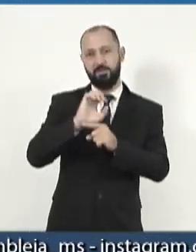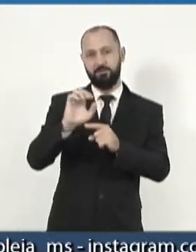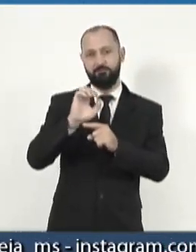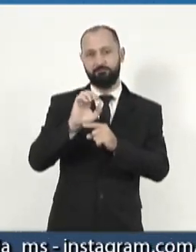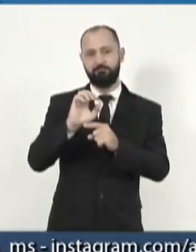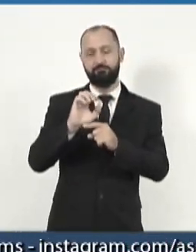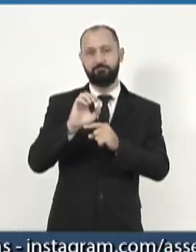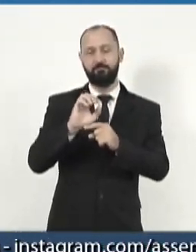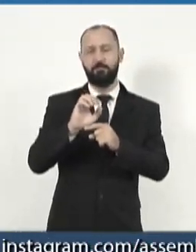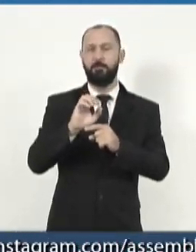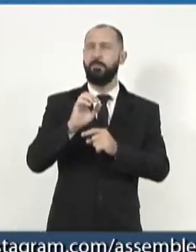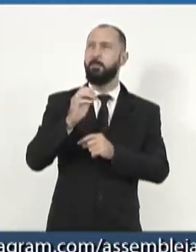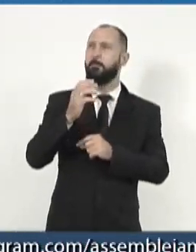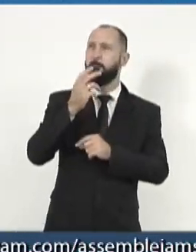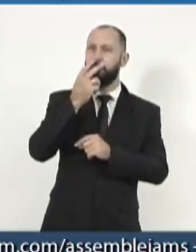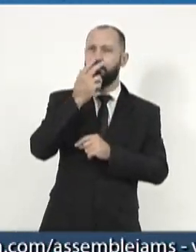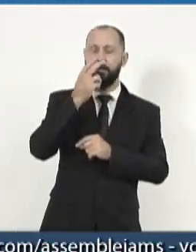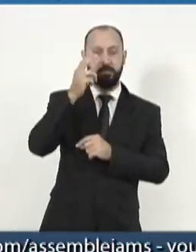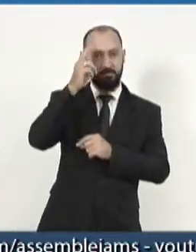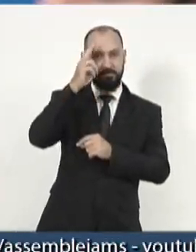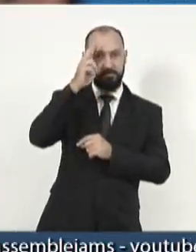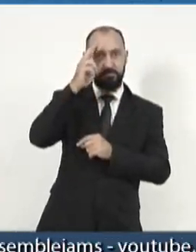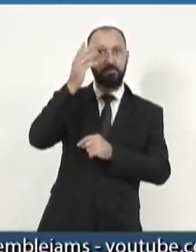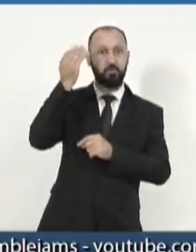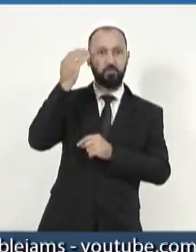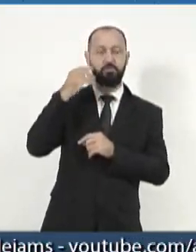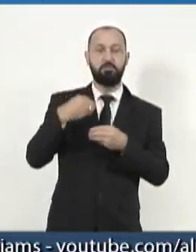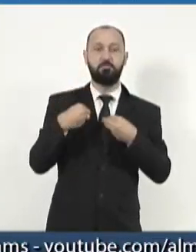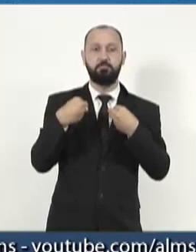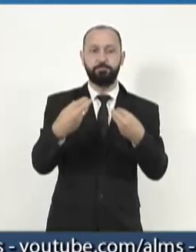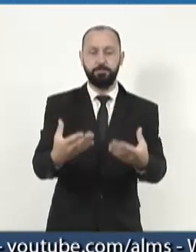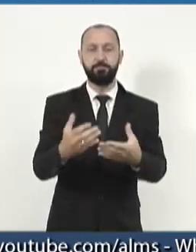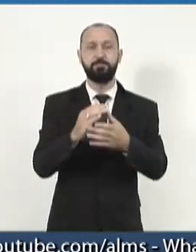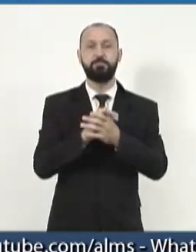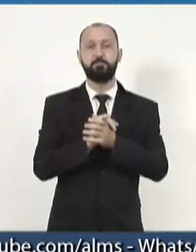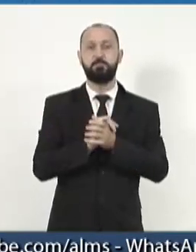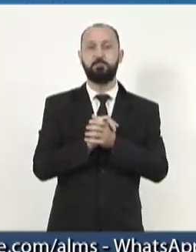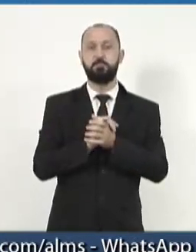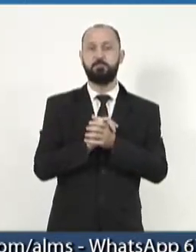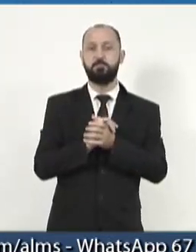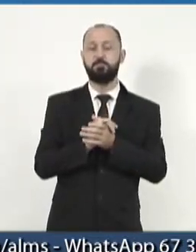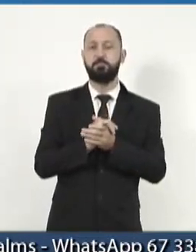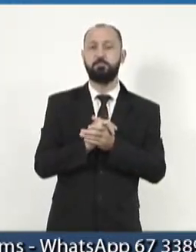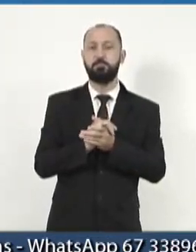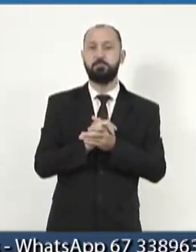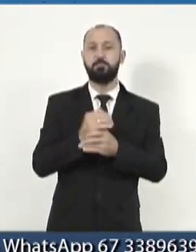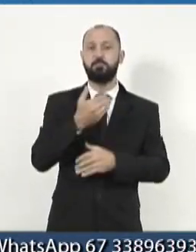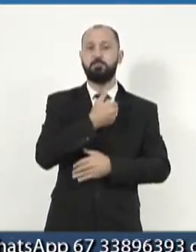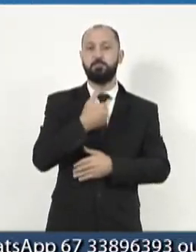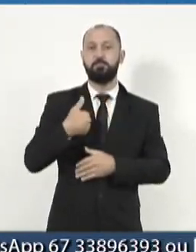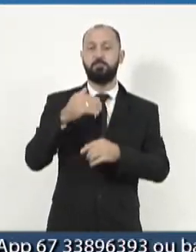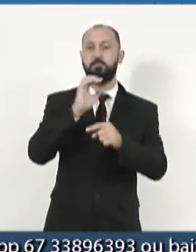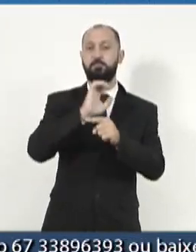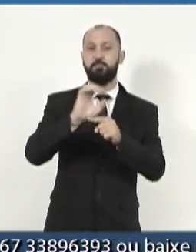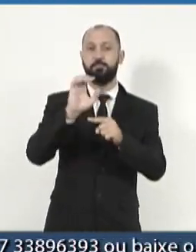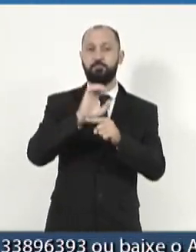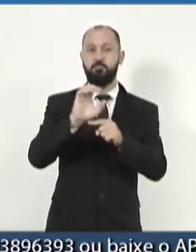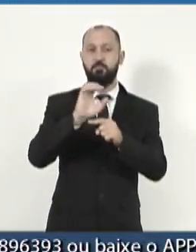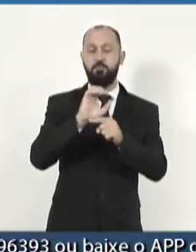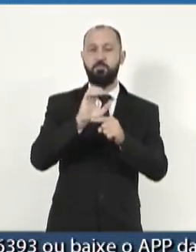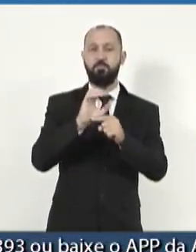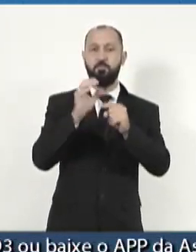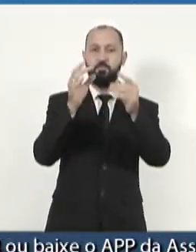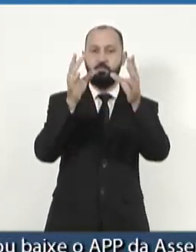discutiu-se, por exemplo, que o governo do Estado fizesse um abono de R$ 45 para quem ganhasse